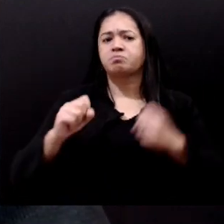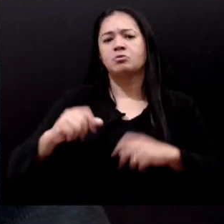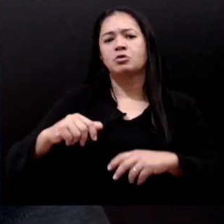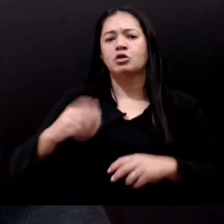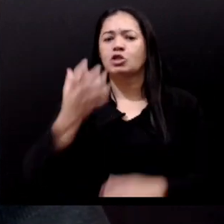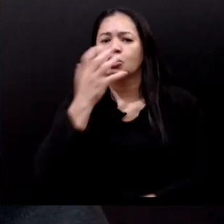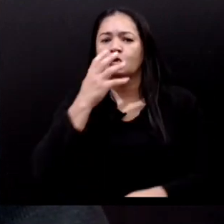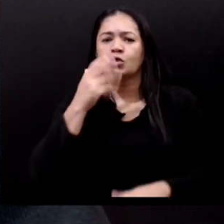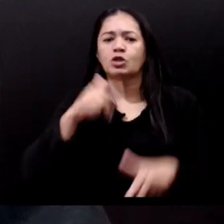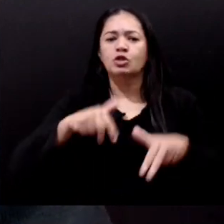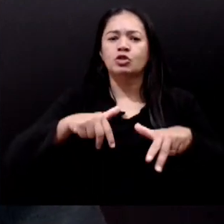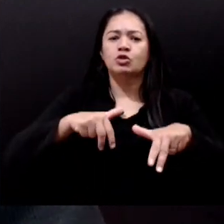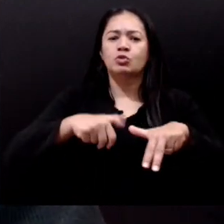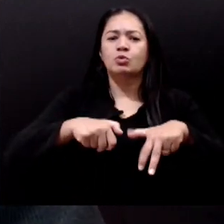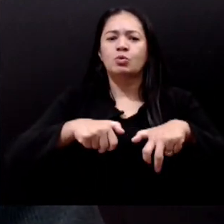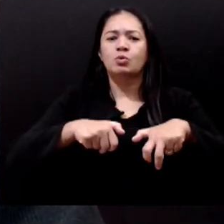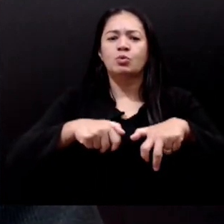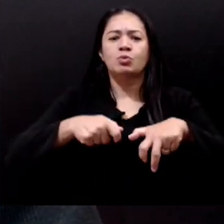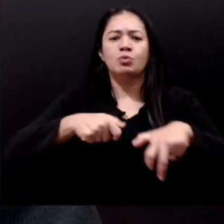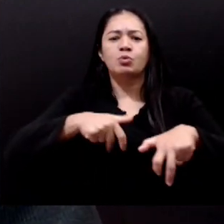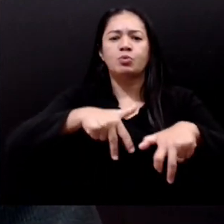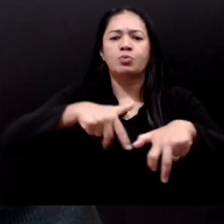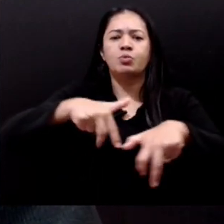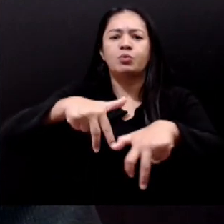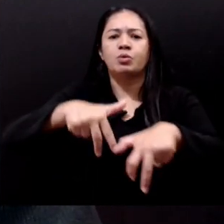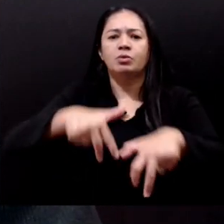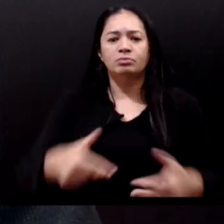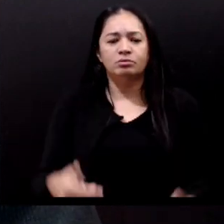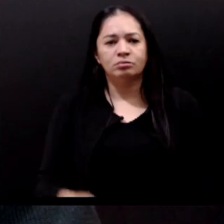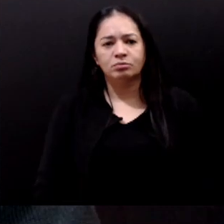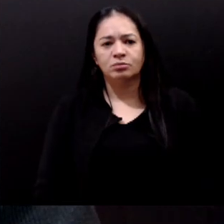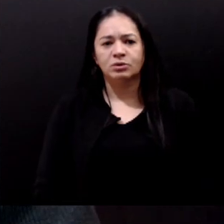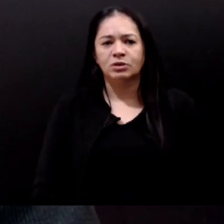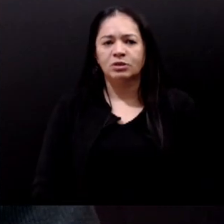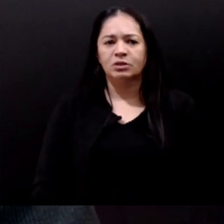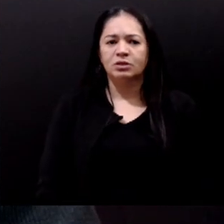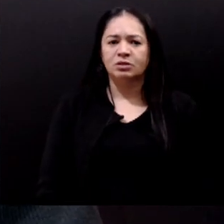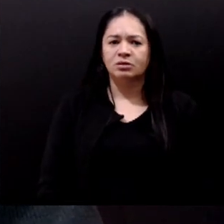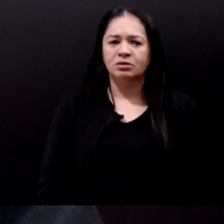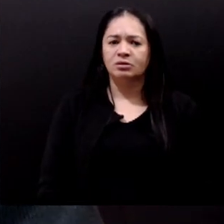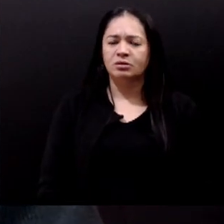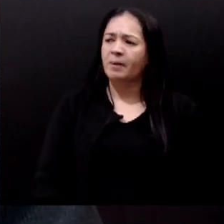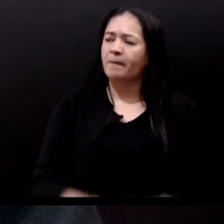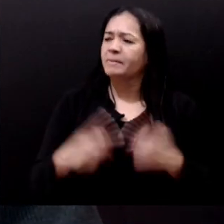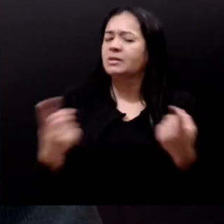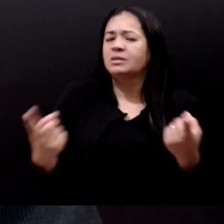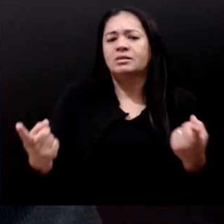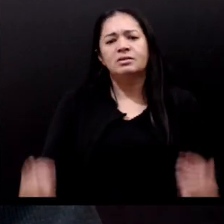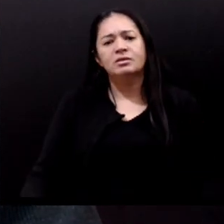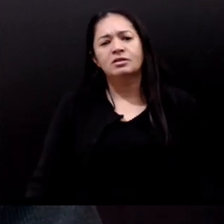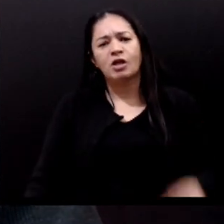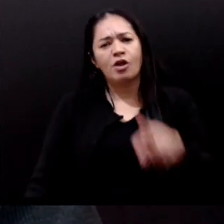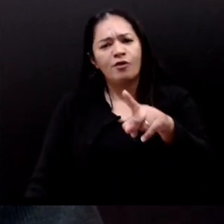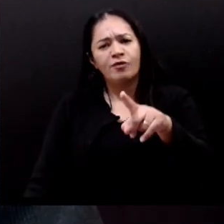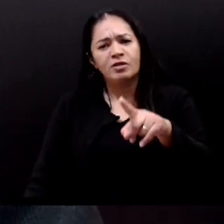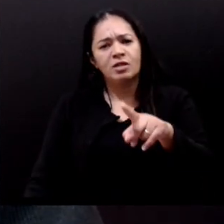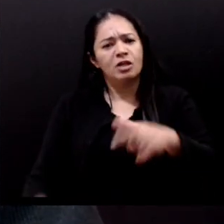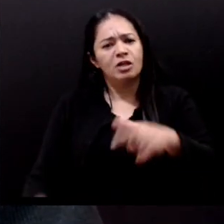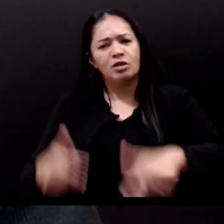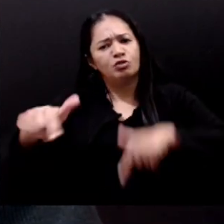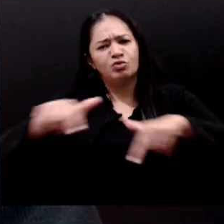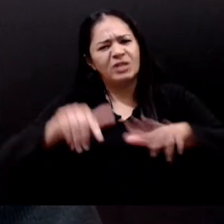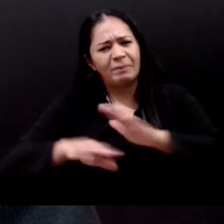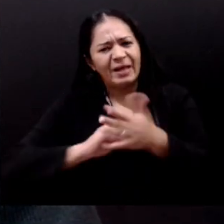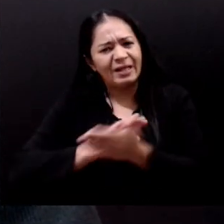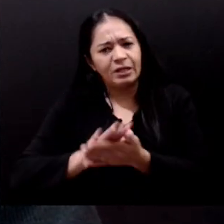né, faz isso, isso, isso". E aí ele ficou falando assim para mim: "Mas você não trabalha? Você não faz mais nada? Você só